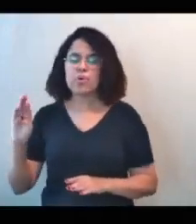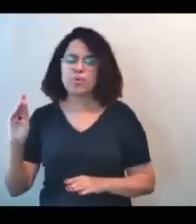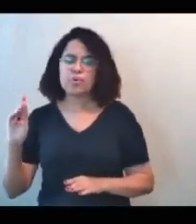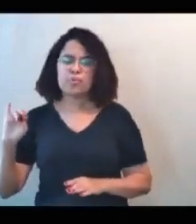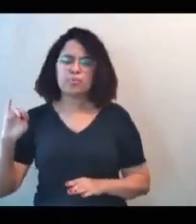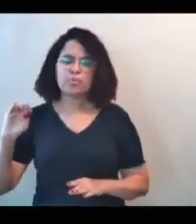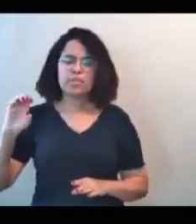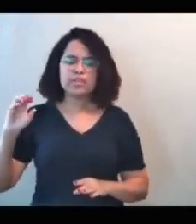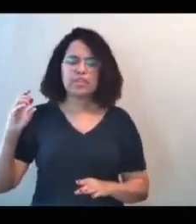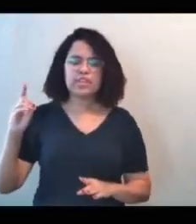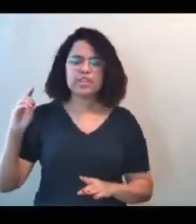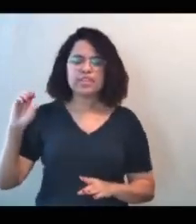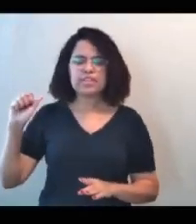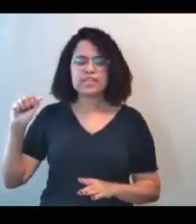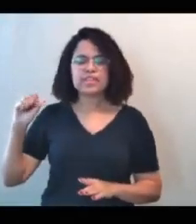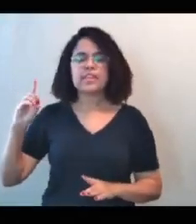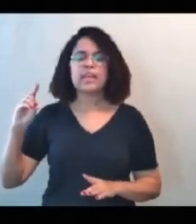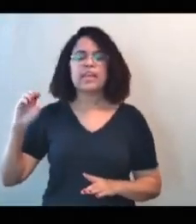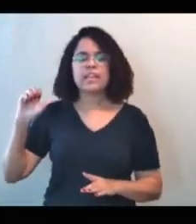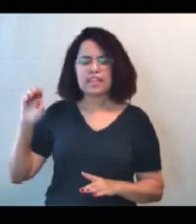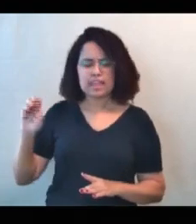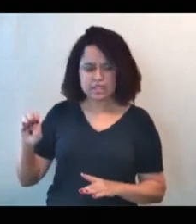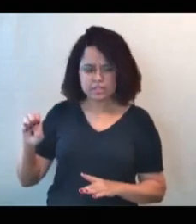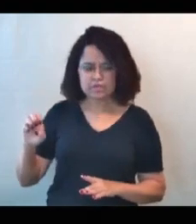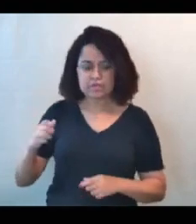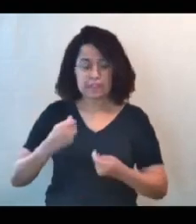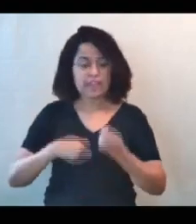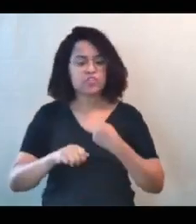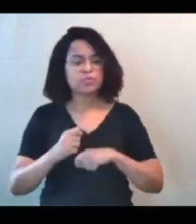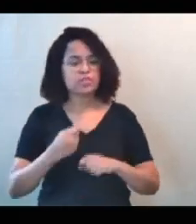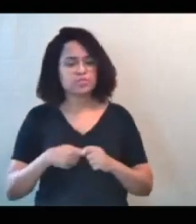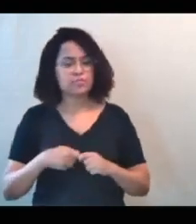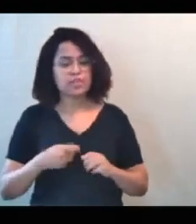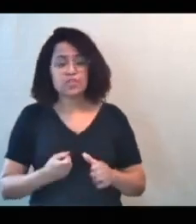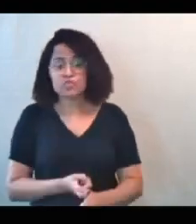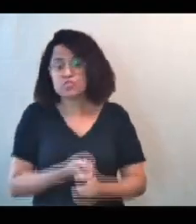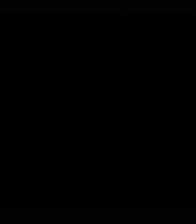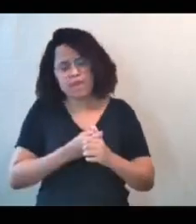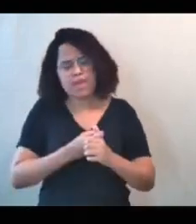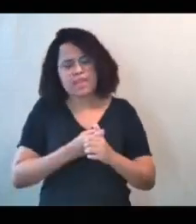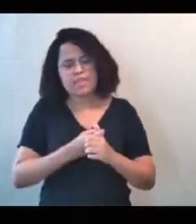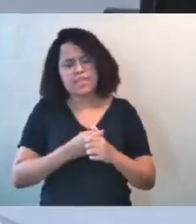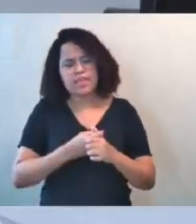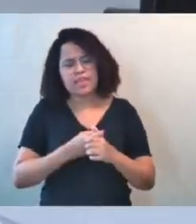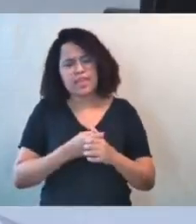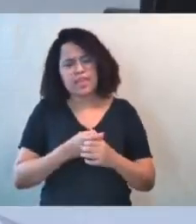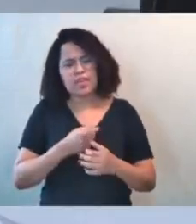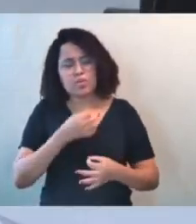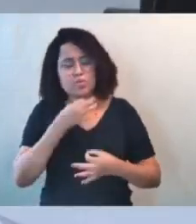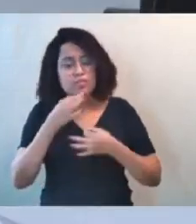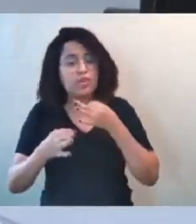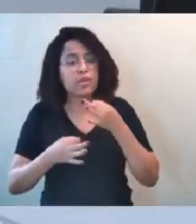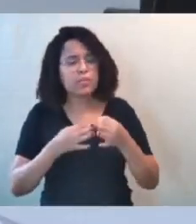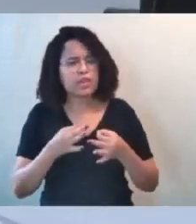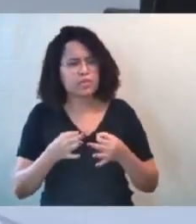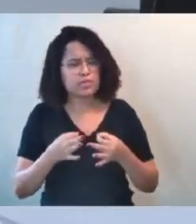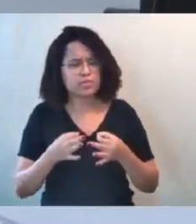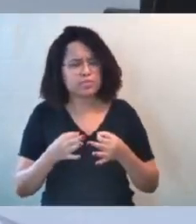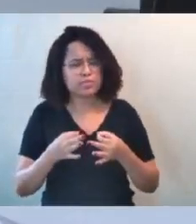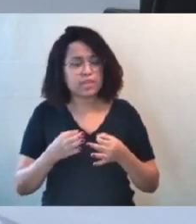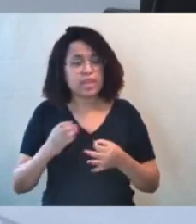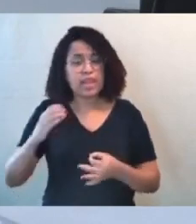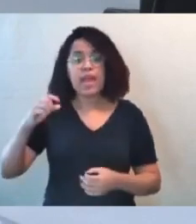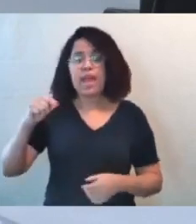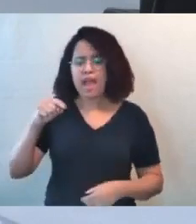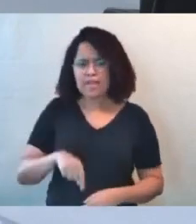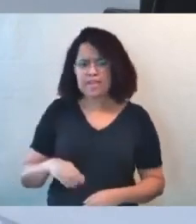O desembargador Fernando, aí então, eu acho que é um caso até da gente suspender o depoimento. Porque não, por quê? Tá, isso aqui é uma CPI, só... CPI é um processo